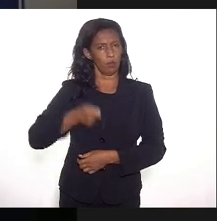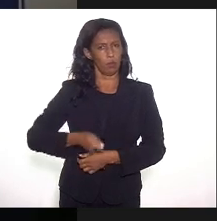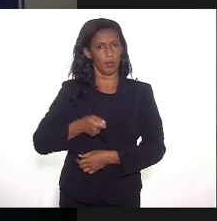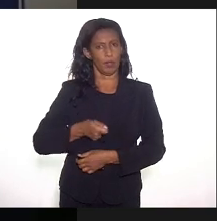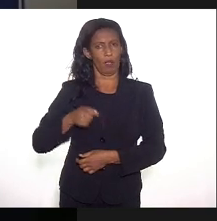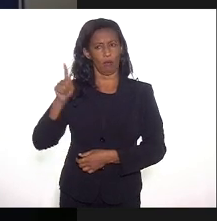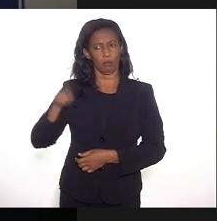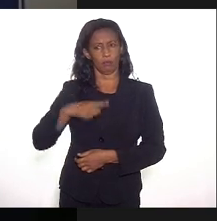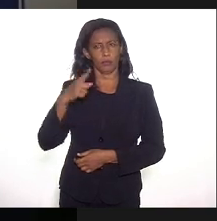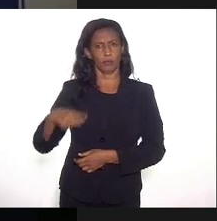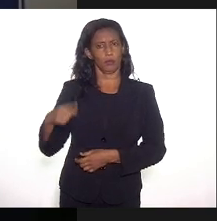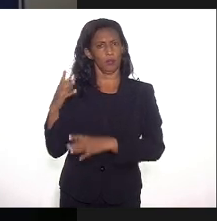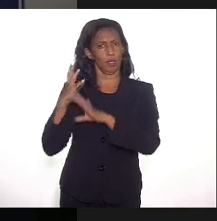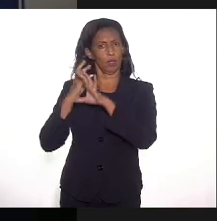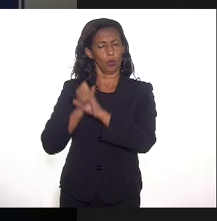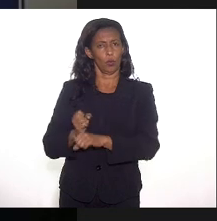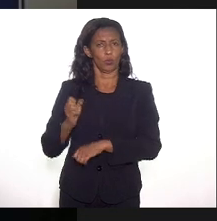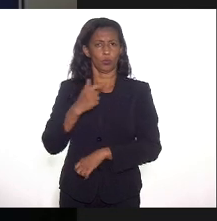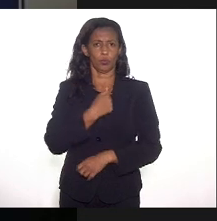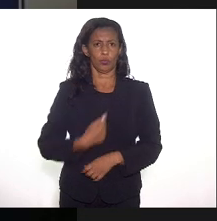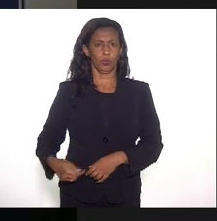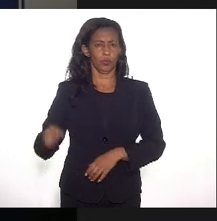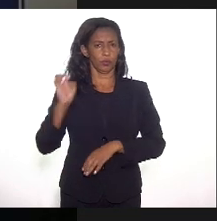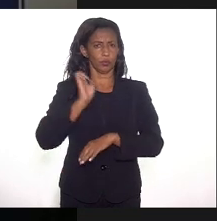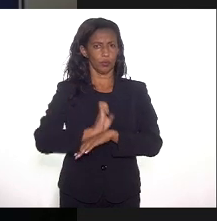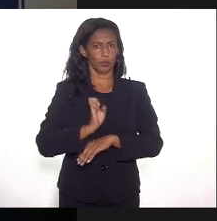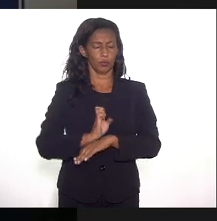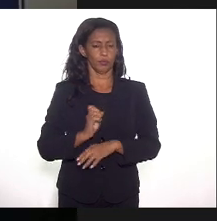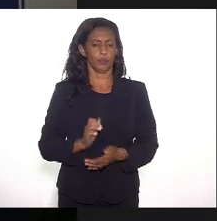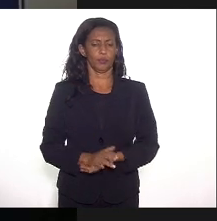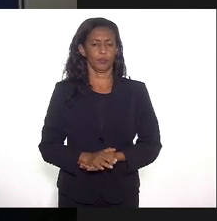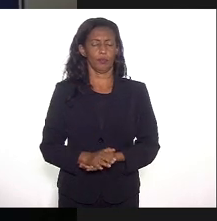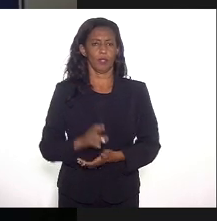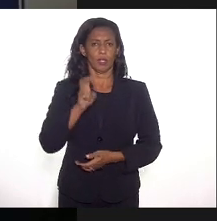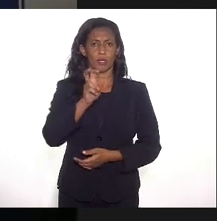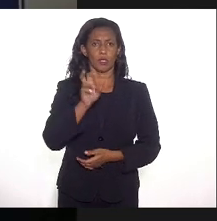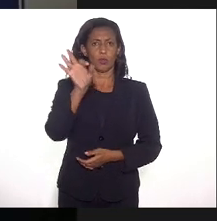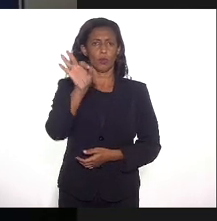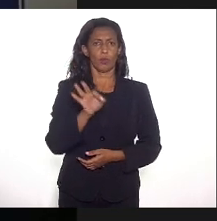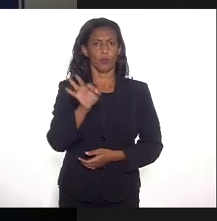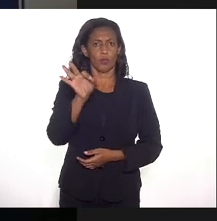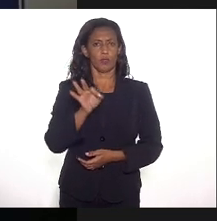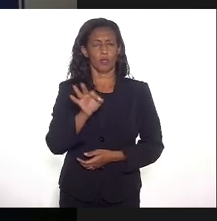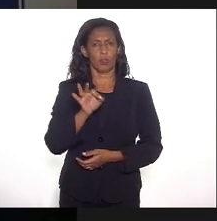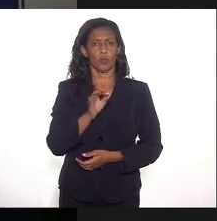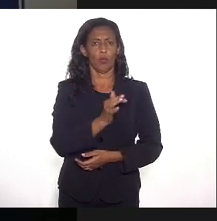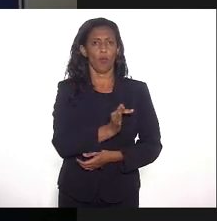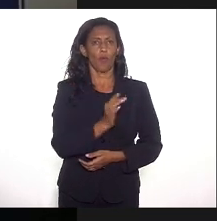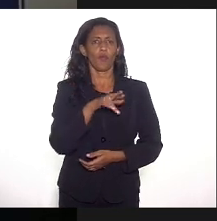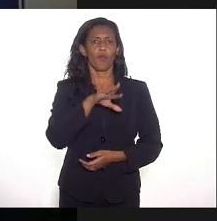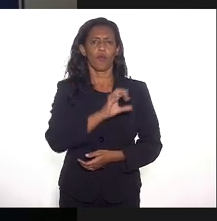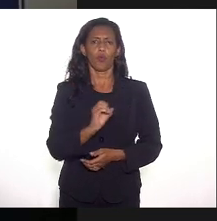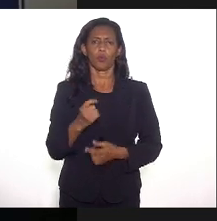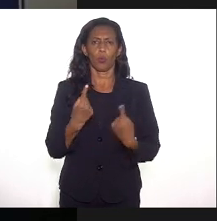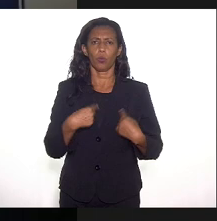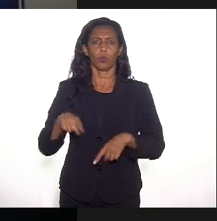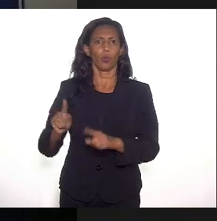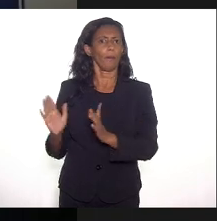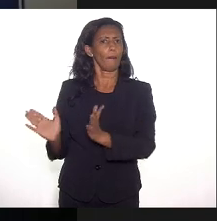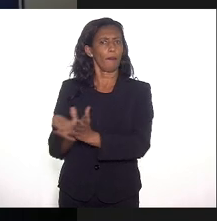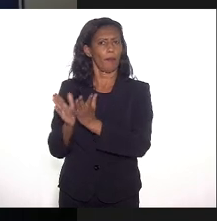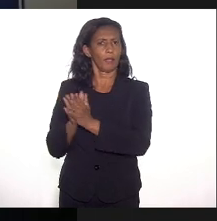as contas do governo do Estado foi a não destinação de 5% dos recursos do Fundo de Combate à Pobreza